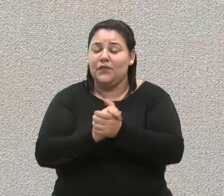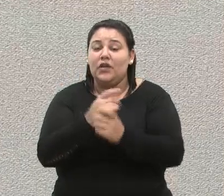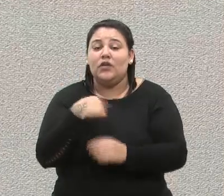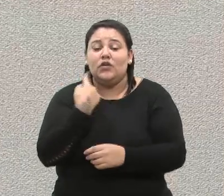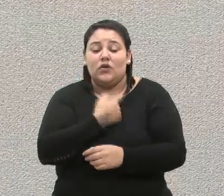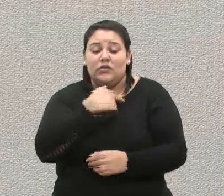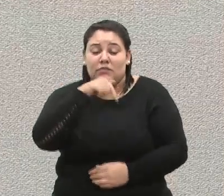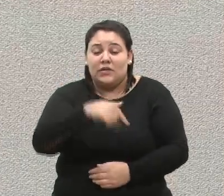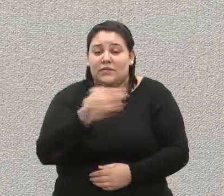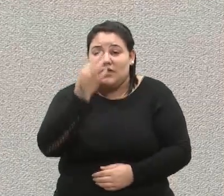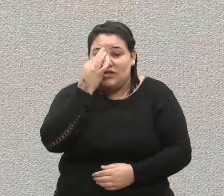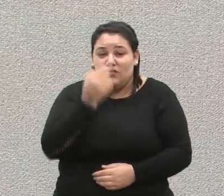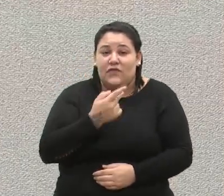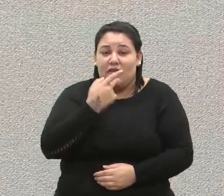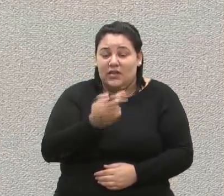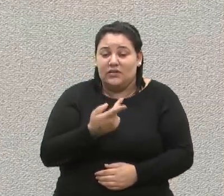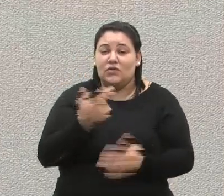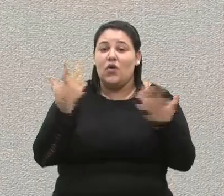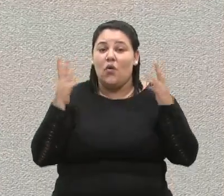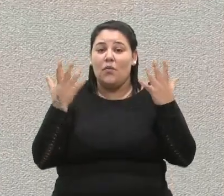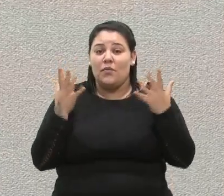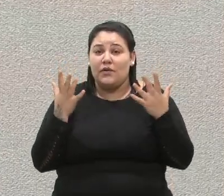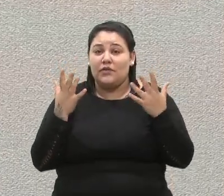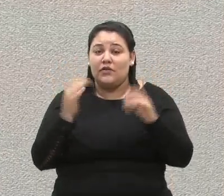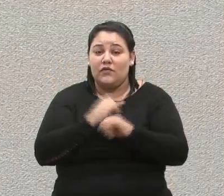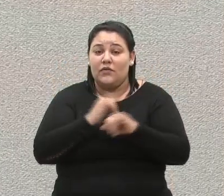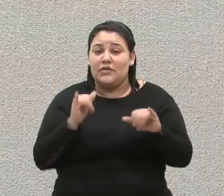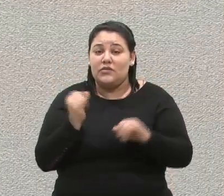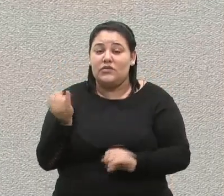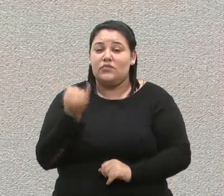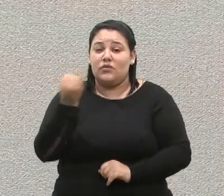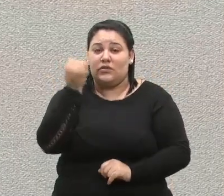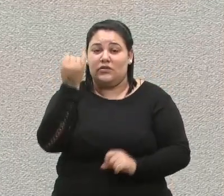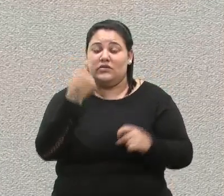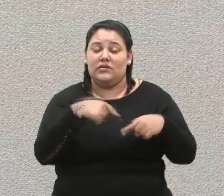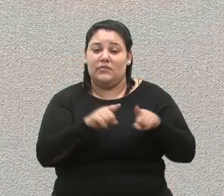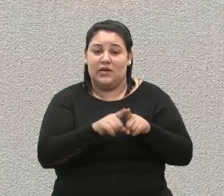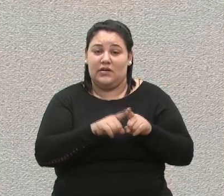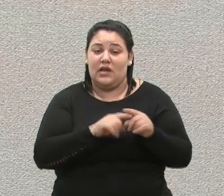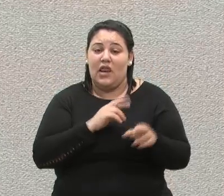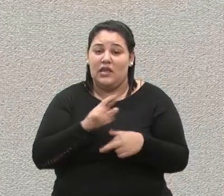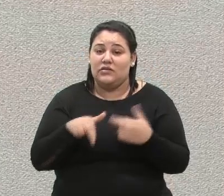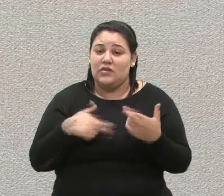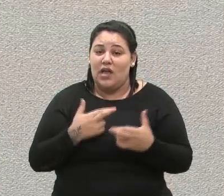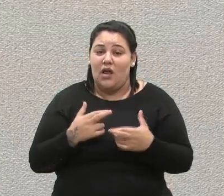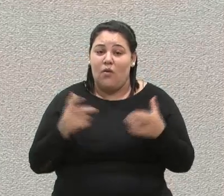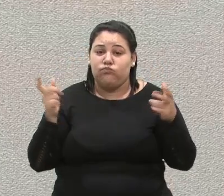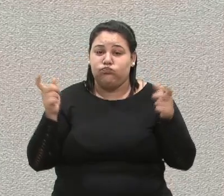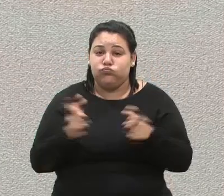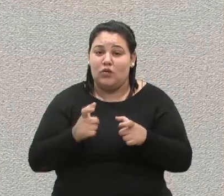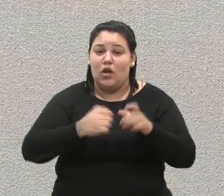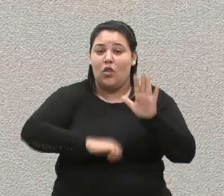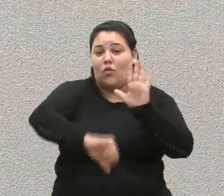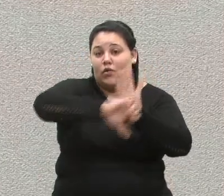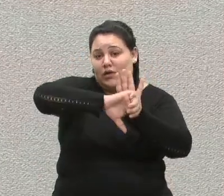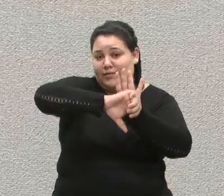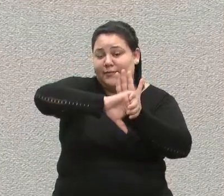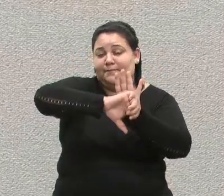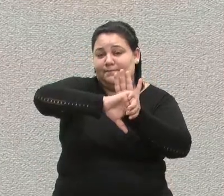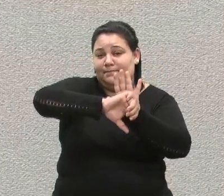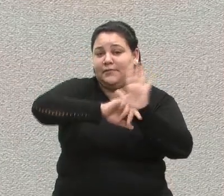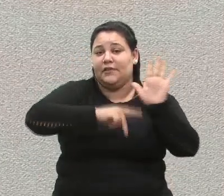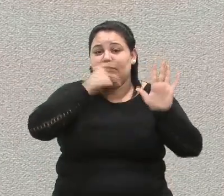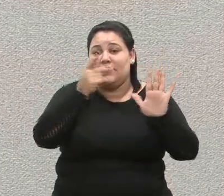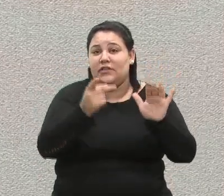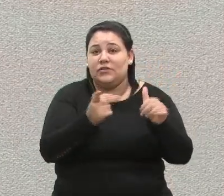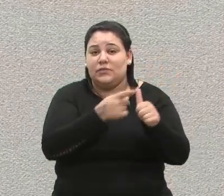falando e comemorando dados importantes, né, de redução de criminalidade. A gente está falando no